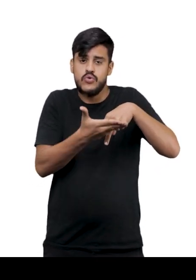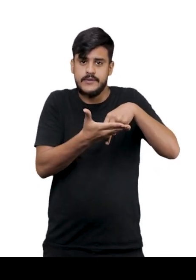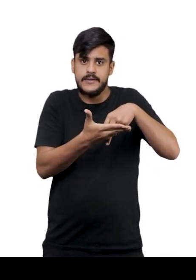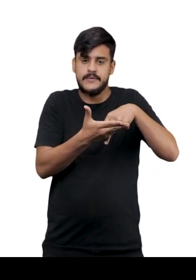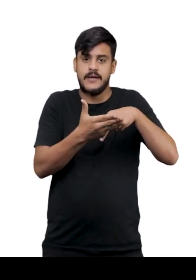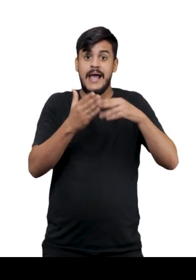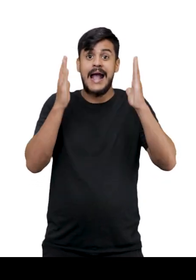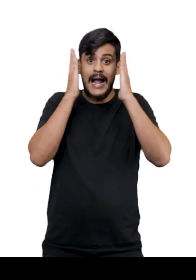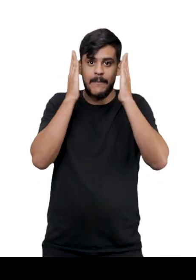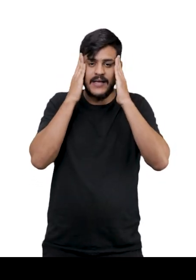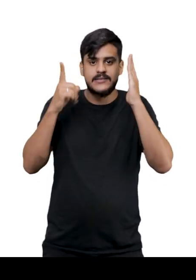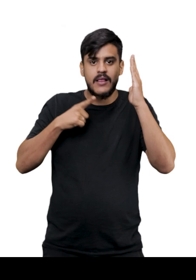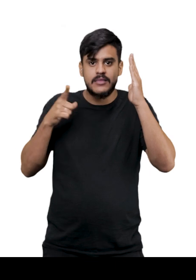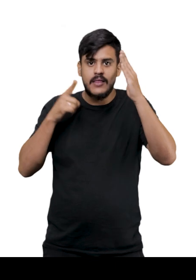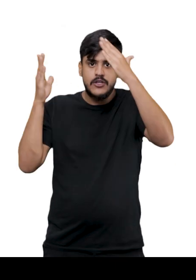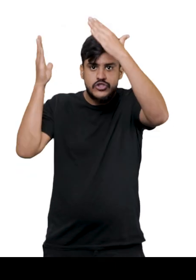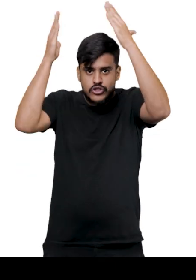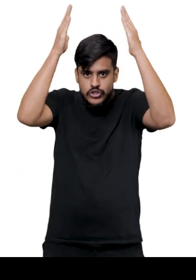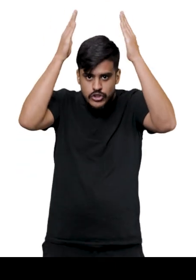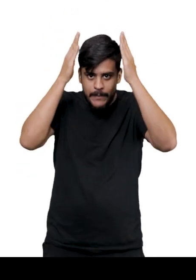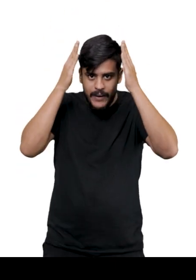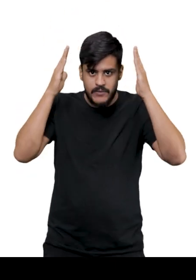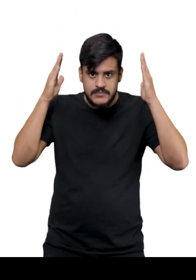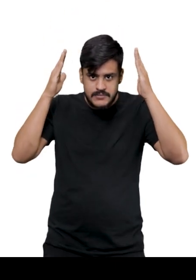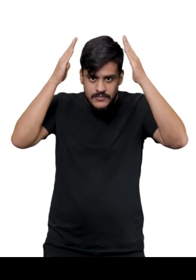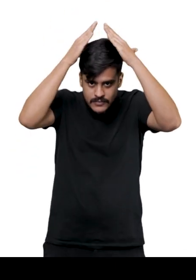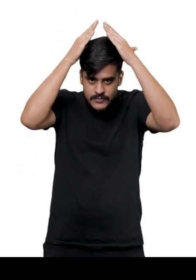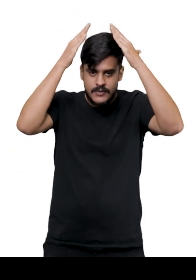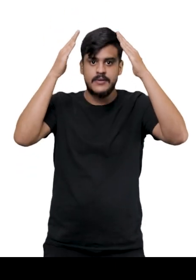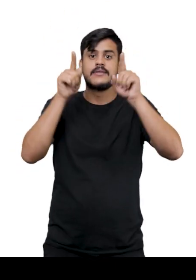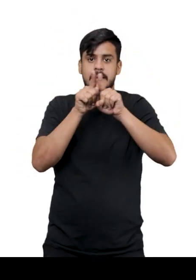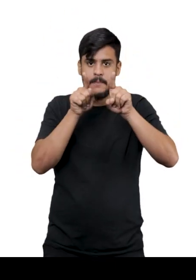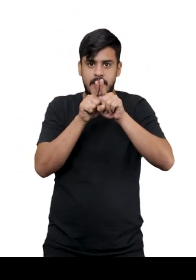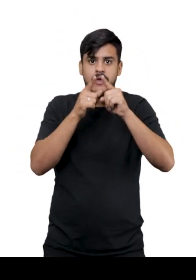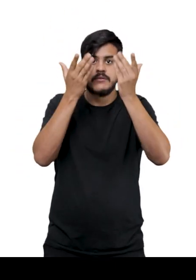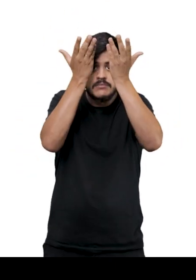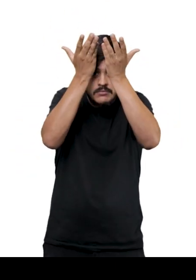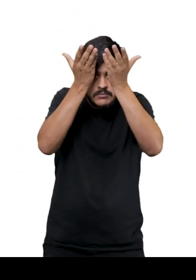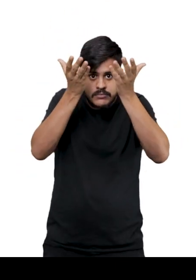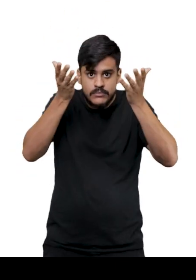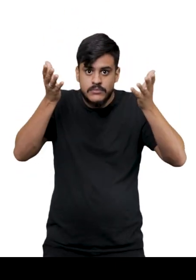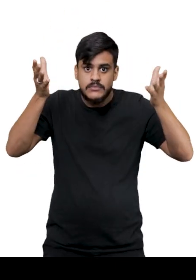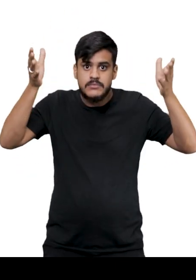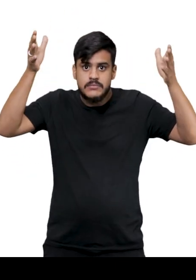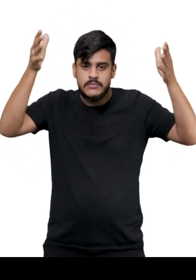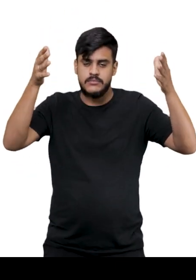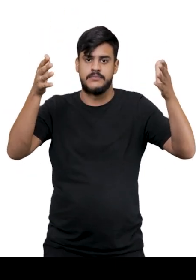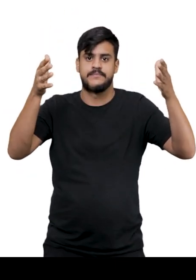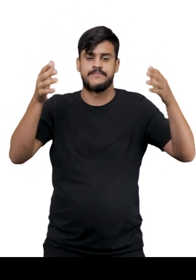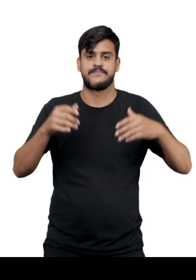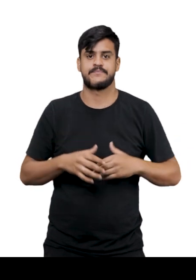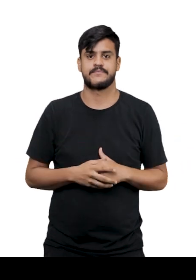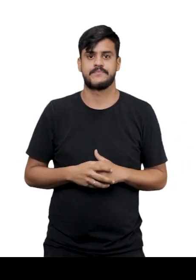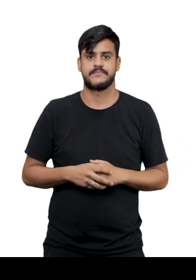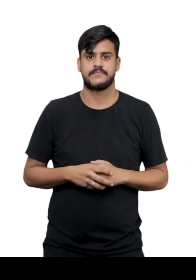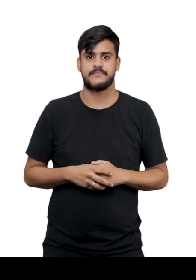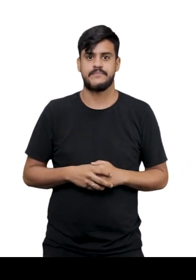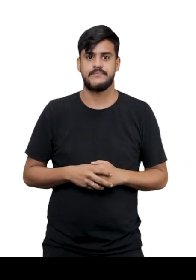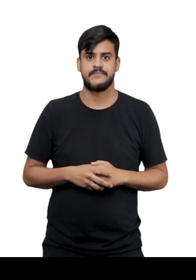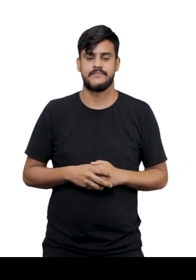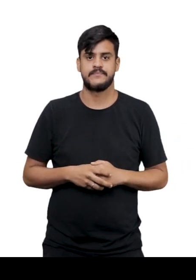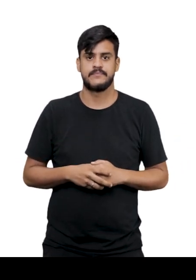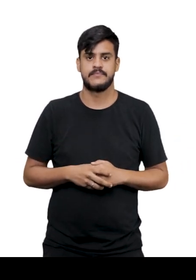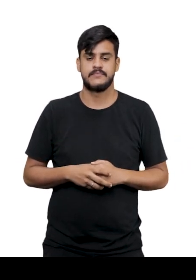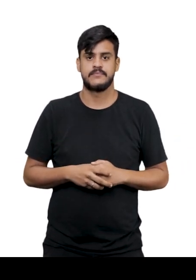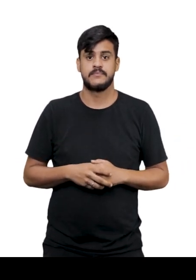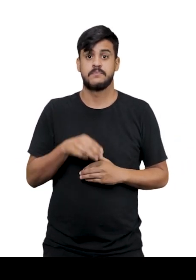as pernas são curtas. Nas cabeças, um chapéu ou penteado cônico também se projeta para cima,